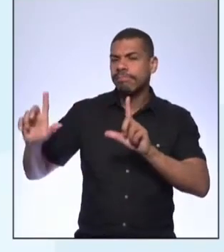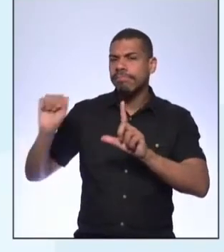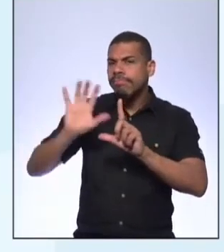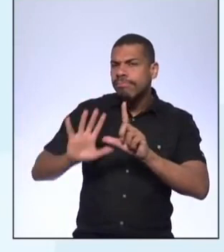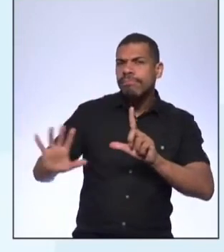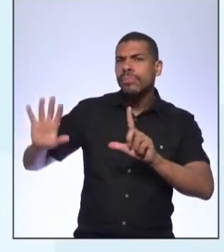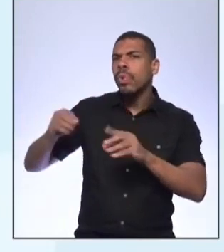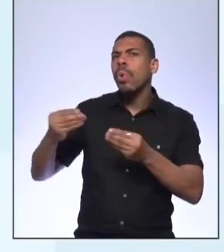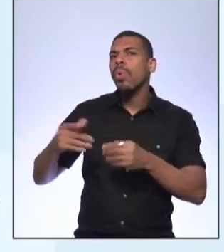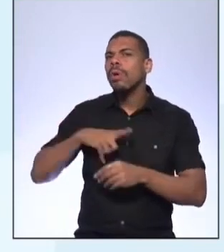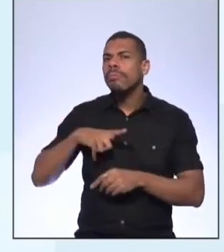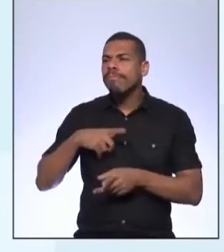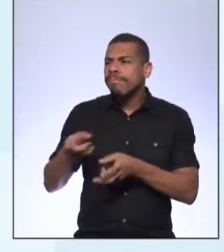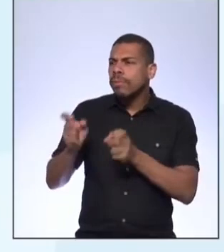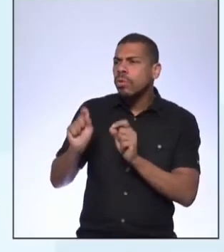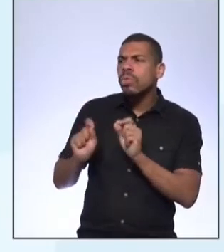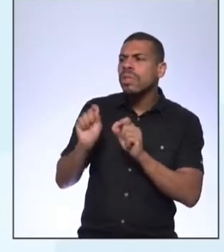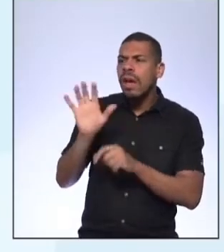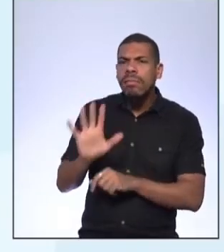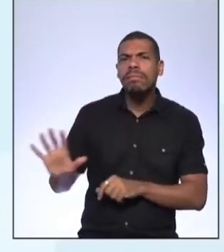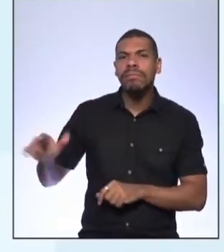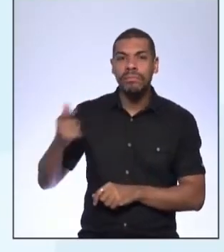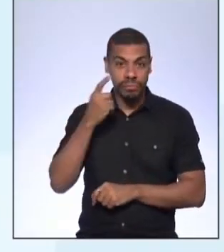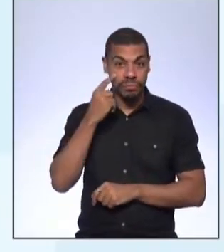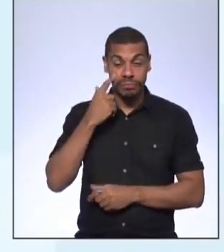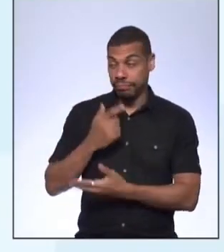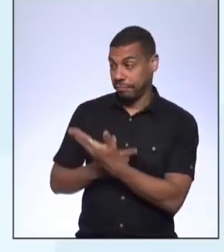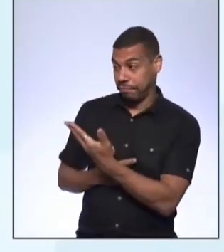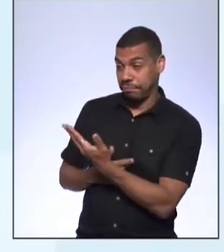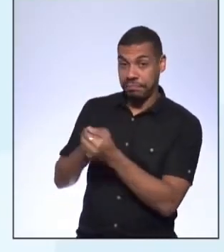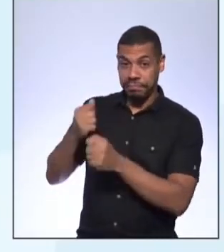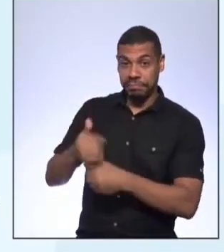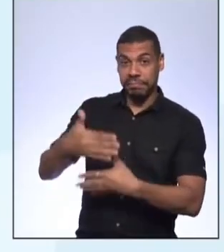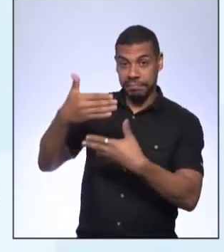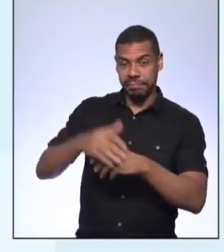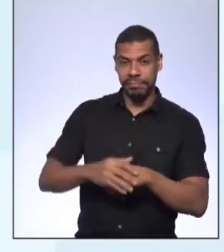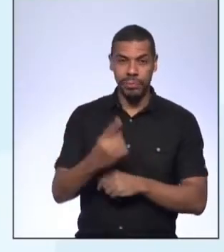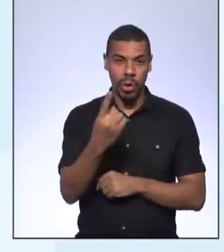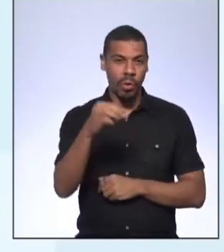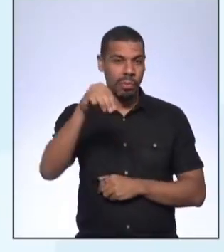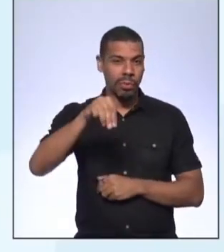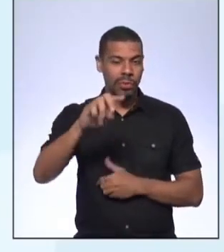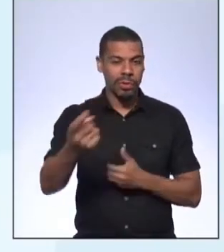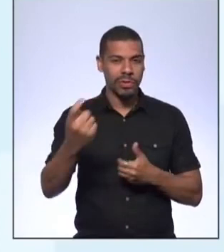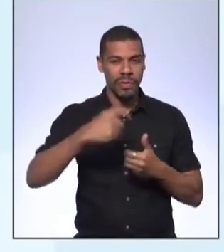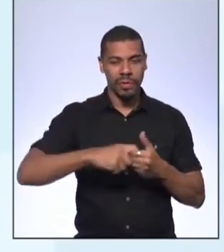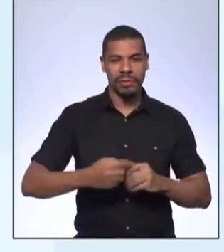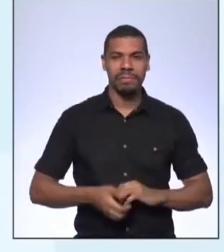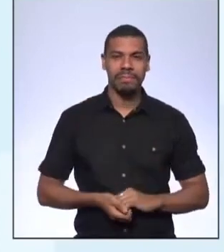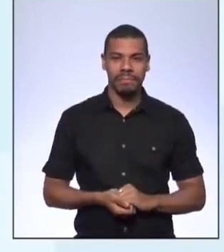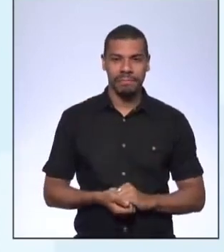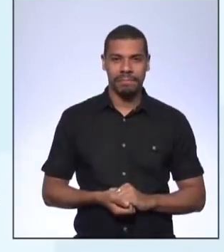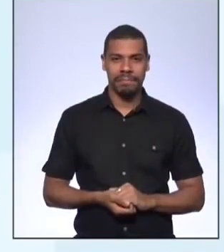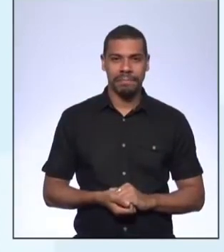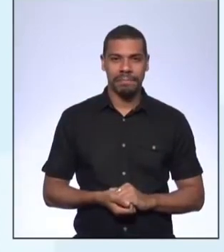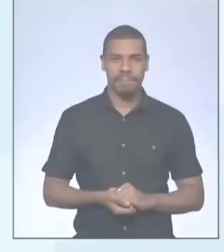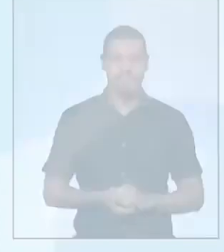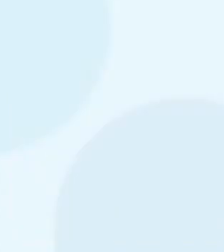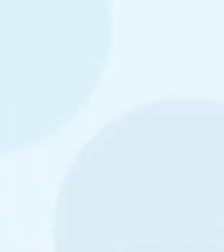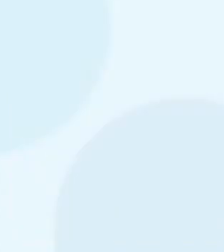que vocês conseguiram identificar no nosso chat, tá? Então, daqui a 1 minutinho a gente volta.